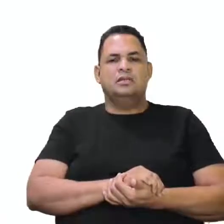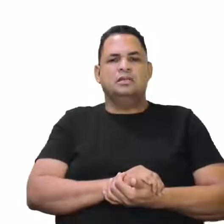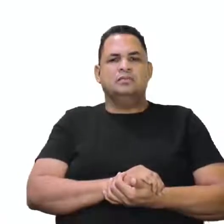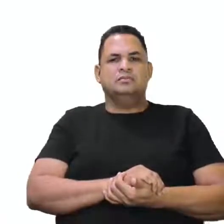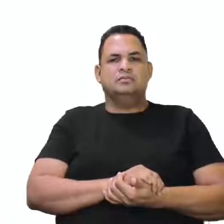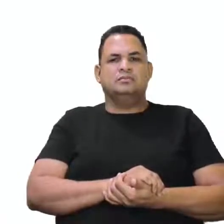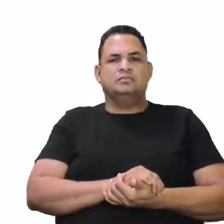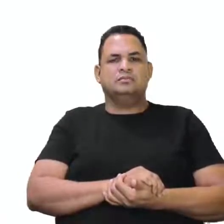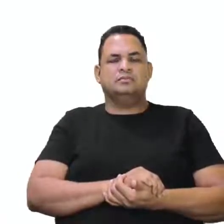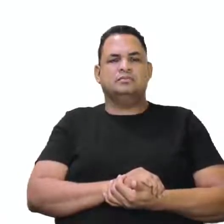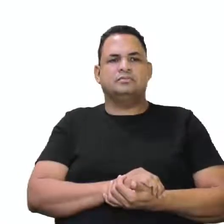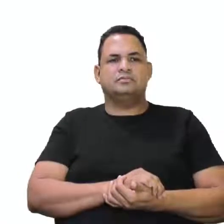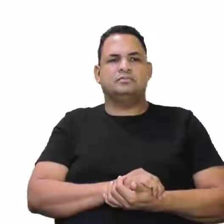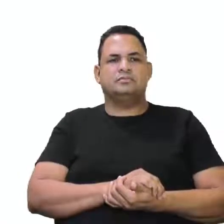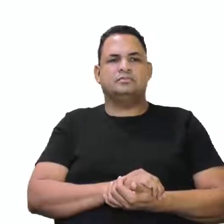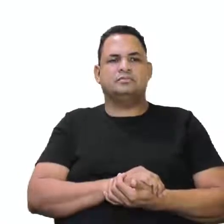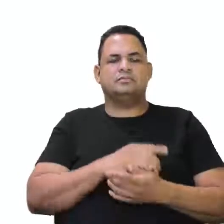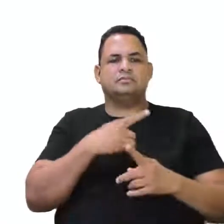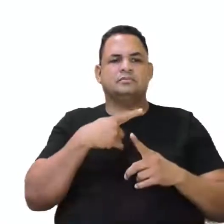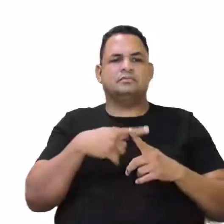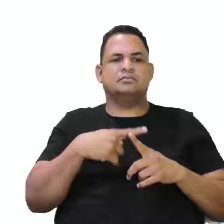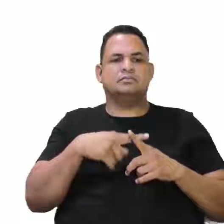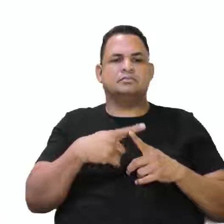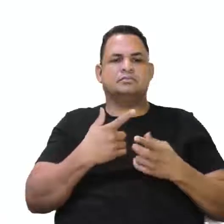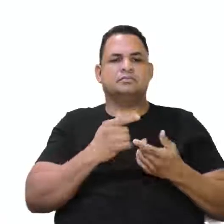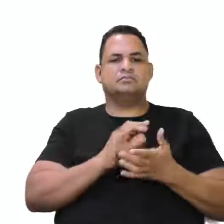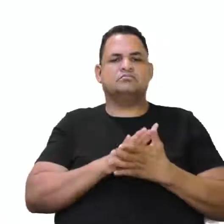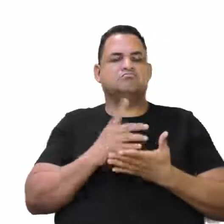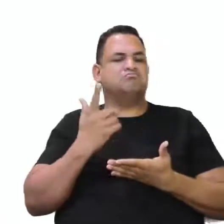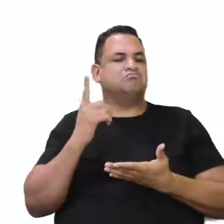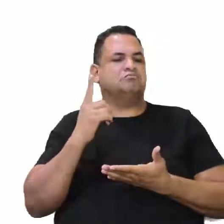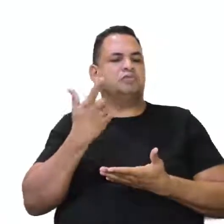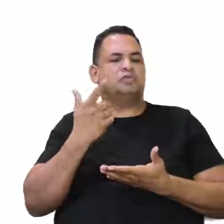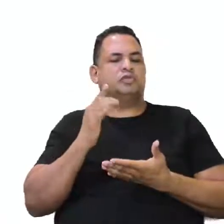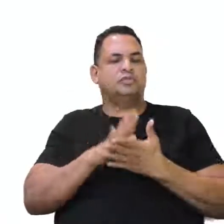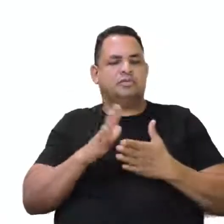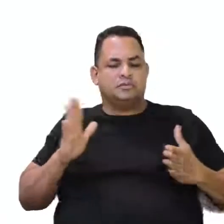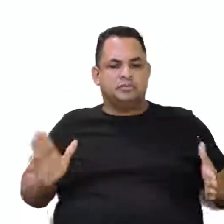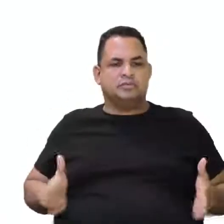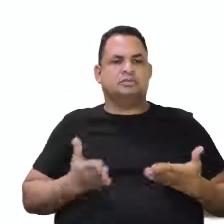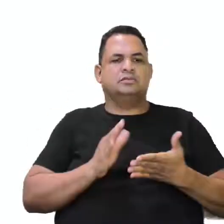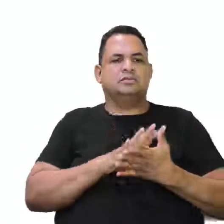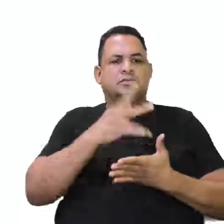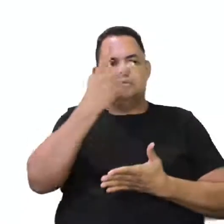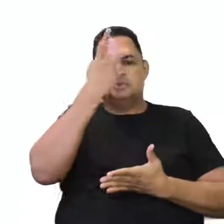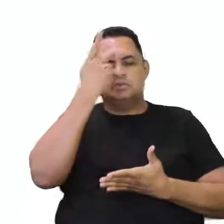Né? Por que que não houve um incentivo para essa pessoa, então?